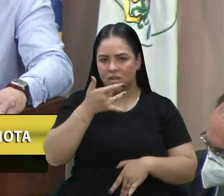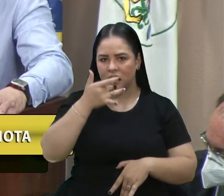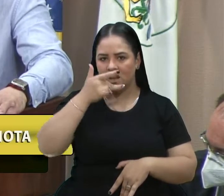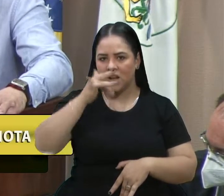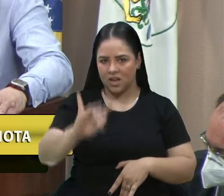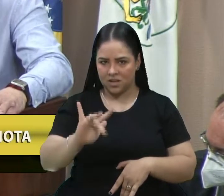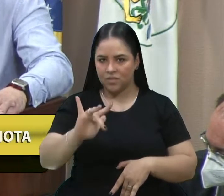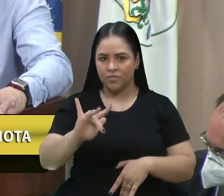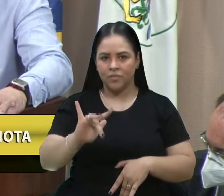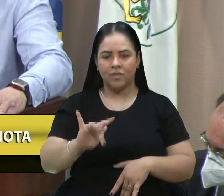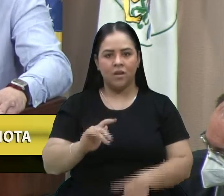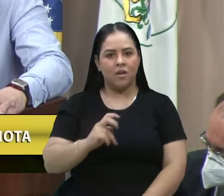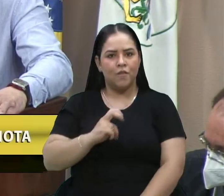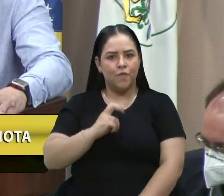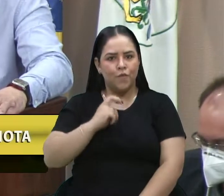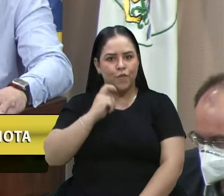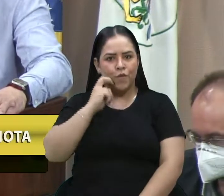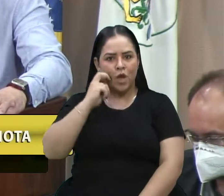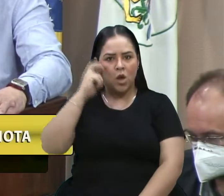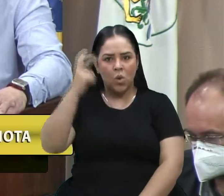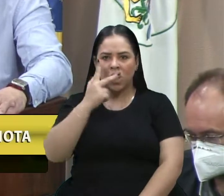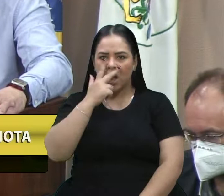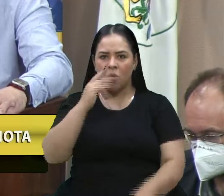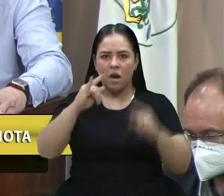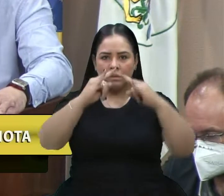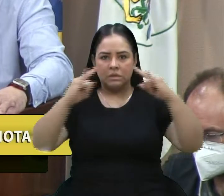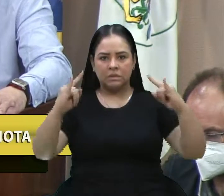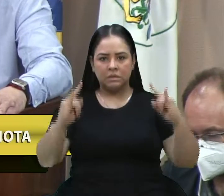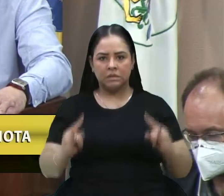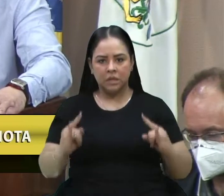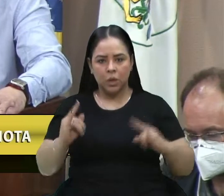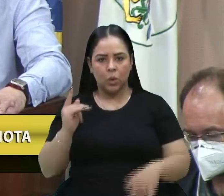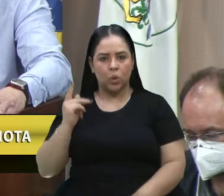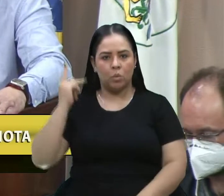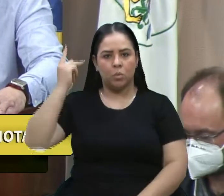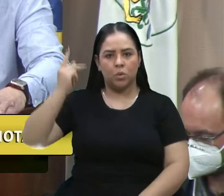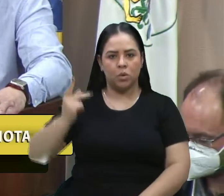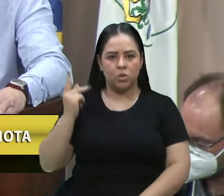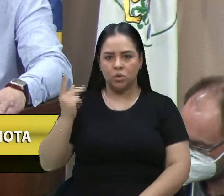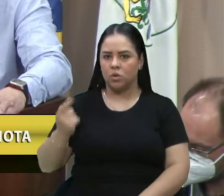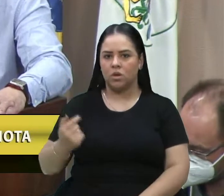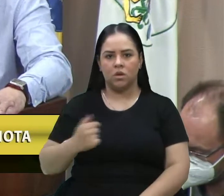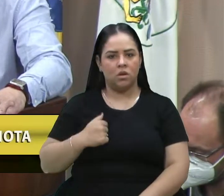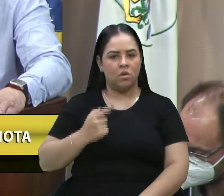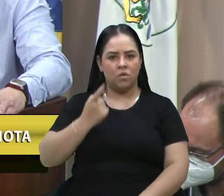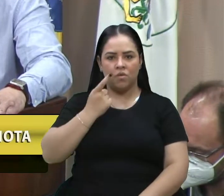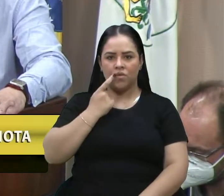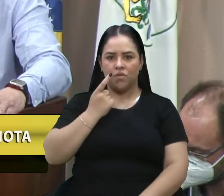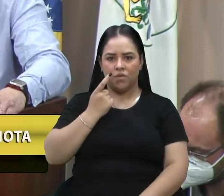mais vergonhoso circo político que eu vi até hoje na minha vida.